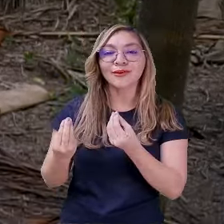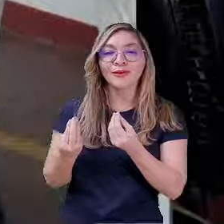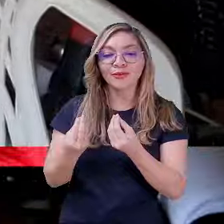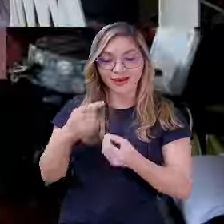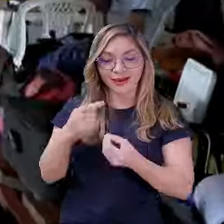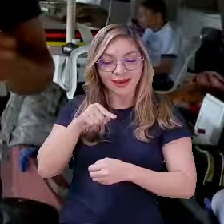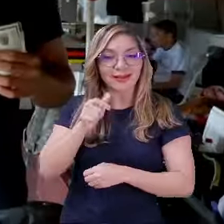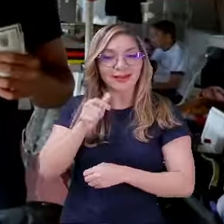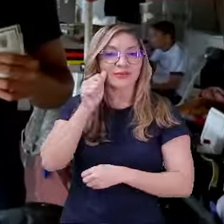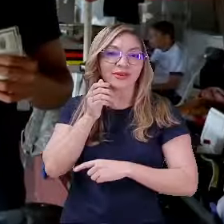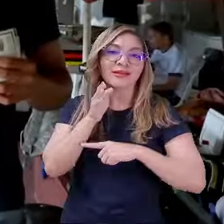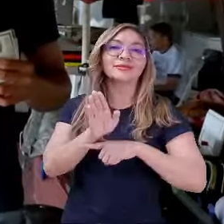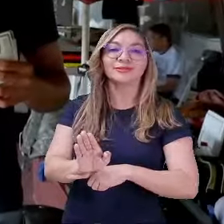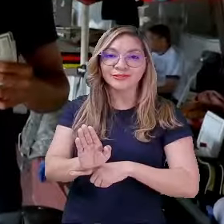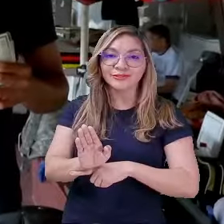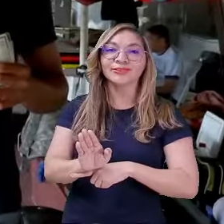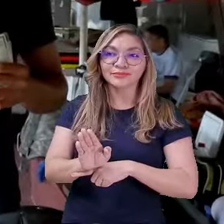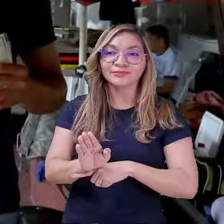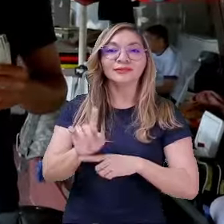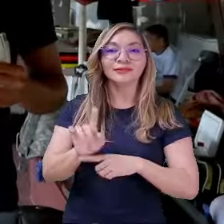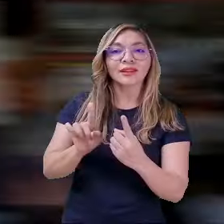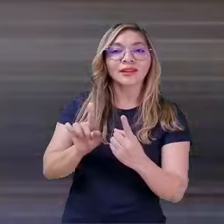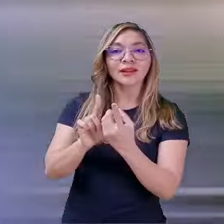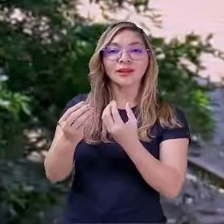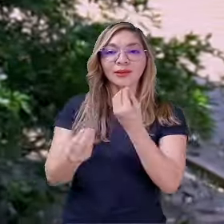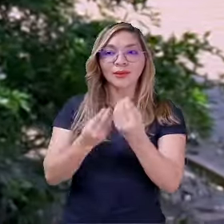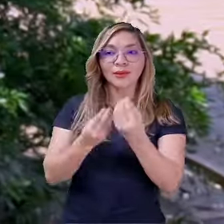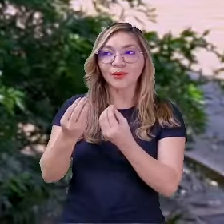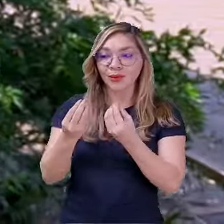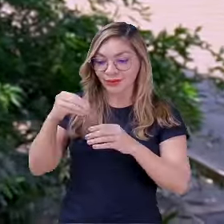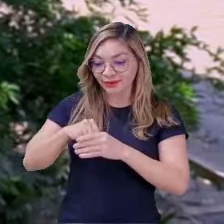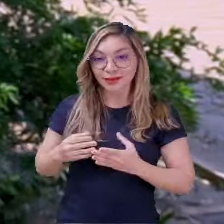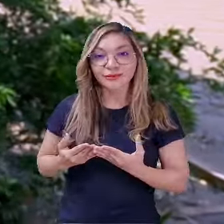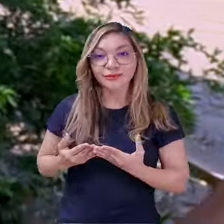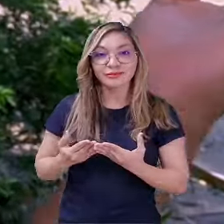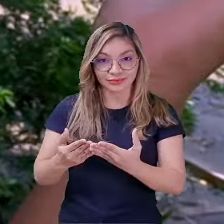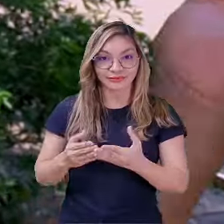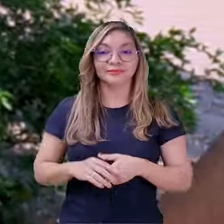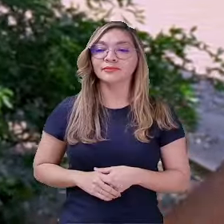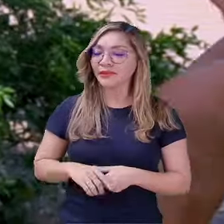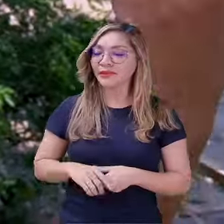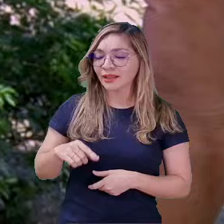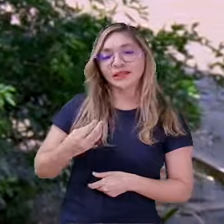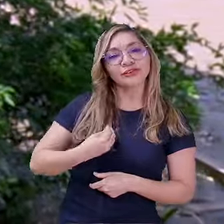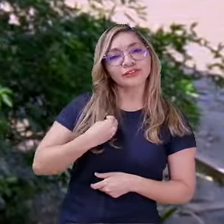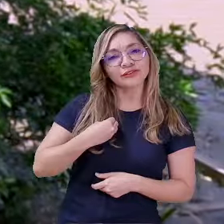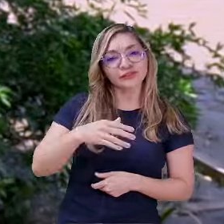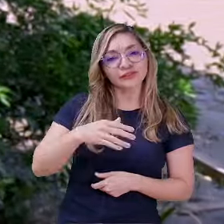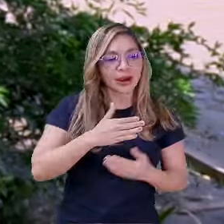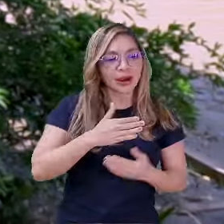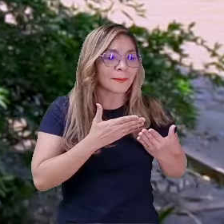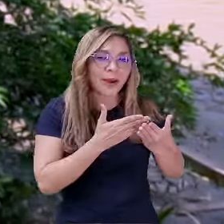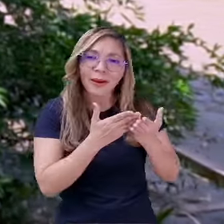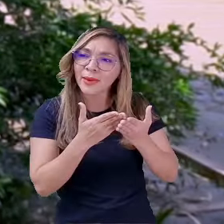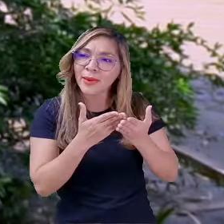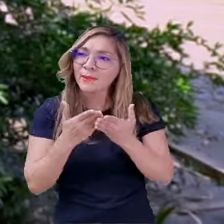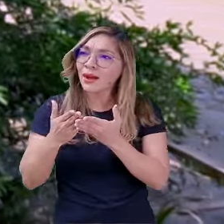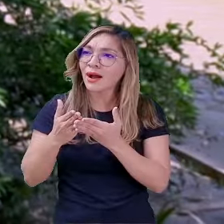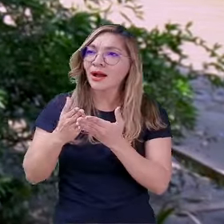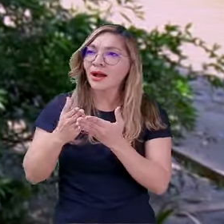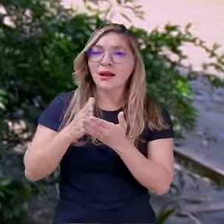parteira. Aqui os atendimentos são realizados a bordo da embarcação. Aqui a gente vive nessa de rabetas, catraia e tudo.